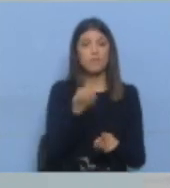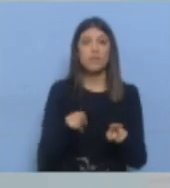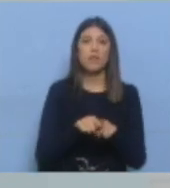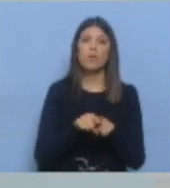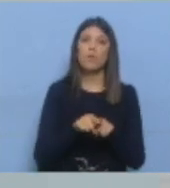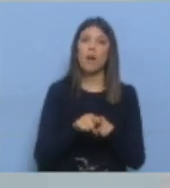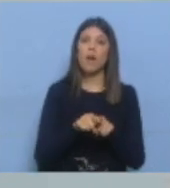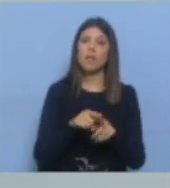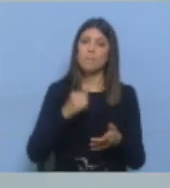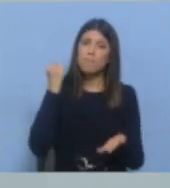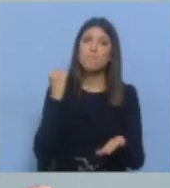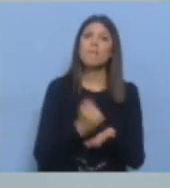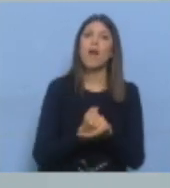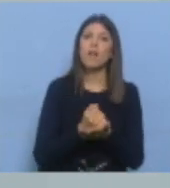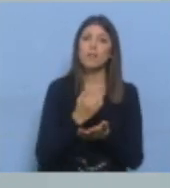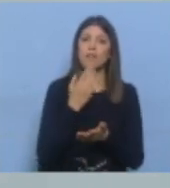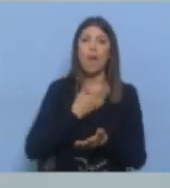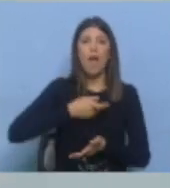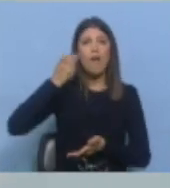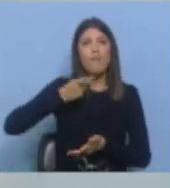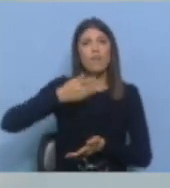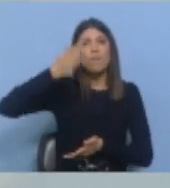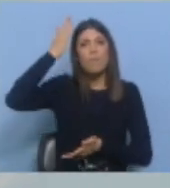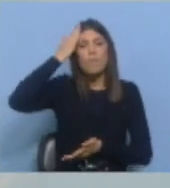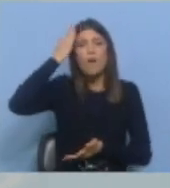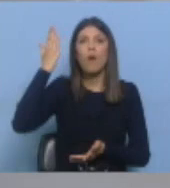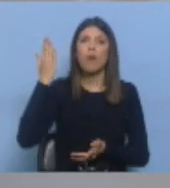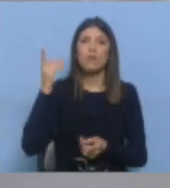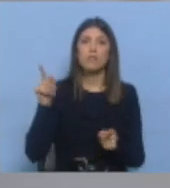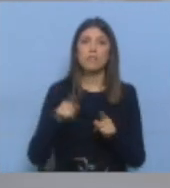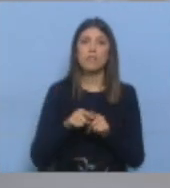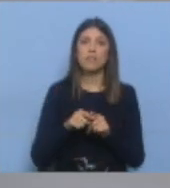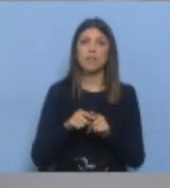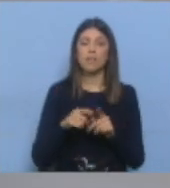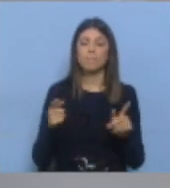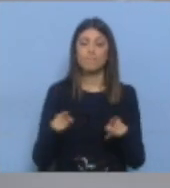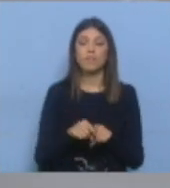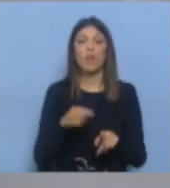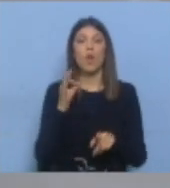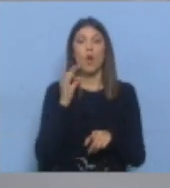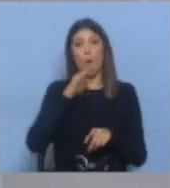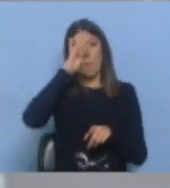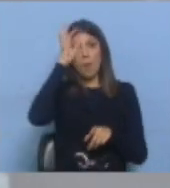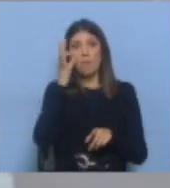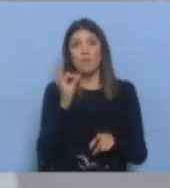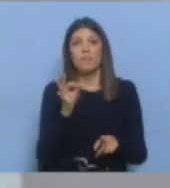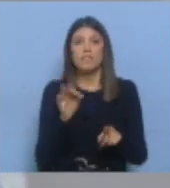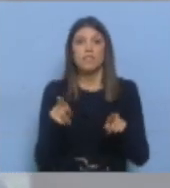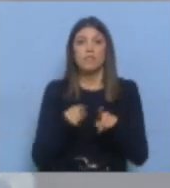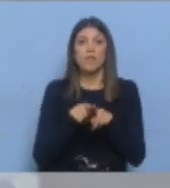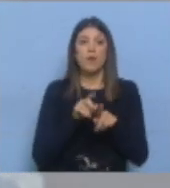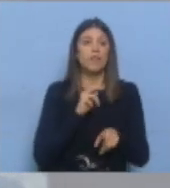memória, não é? Mas é muito mais profundo do que o simples gesto. Ele tem sem dúvida protagonizado esta saída, não é? Ao ir a todos